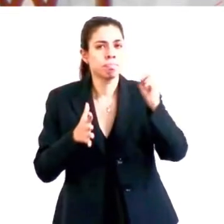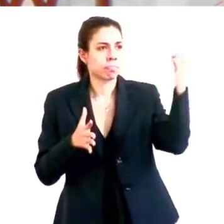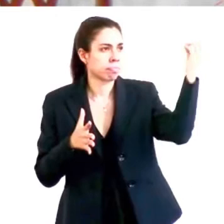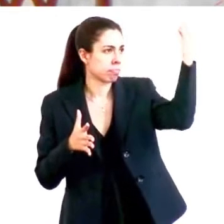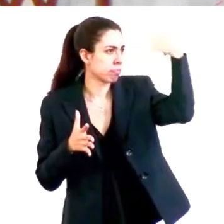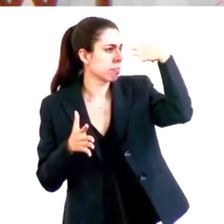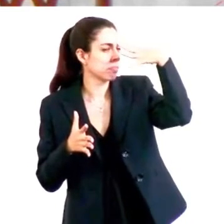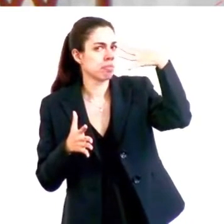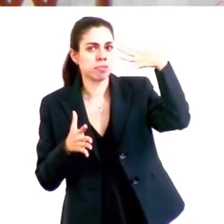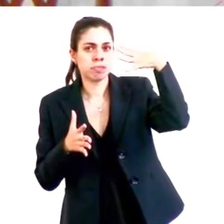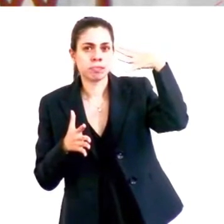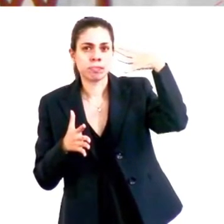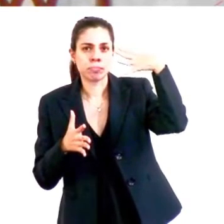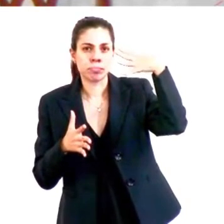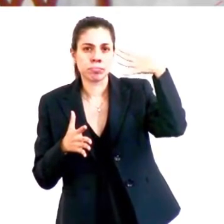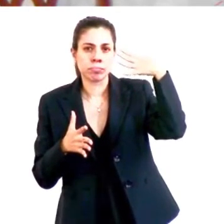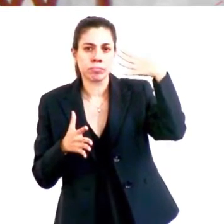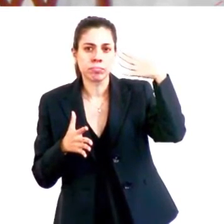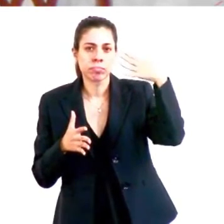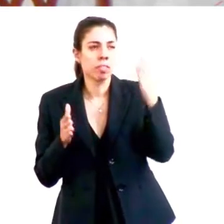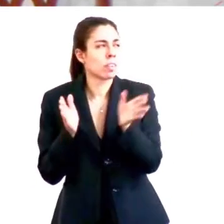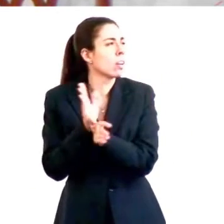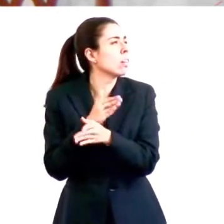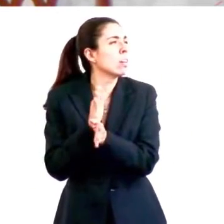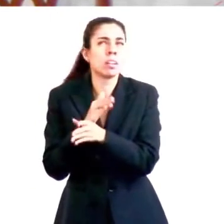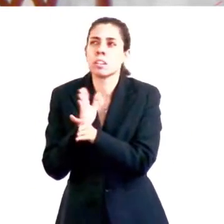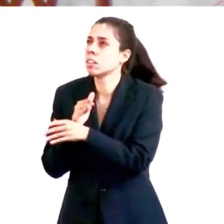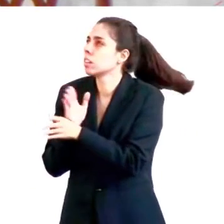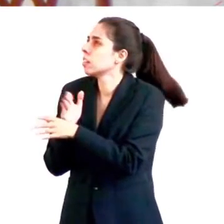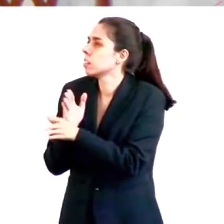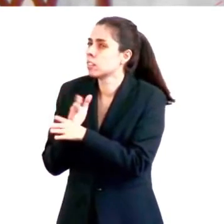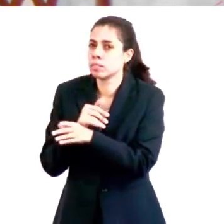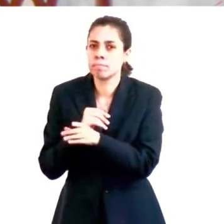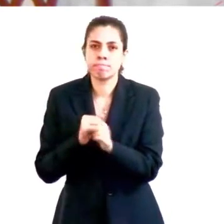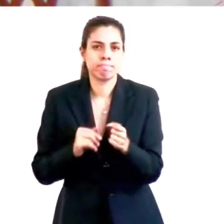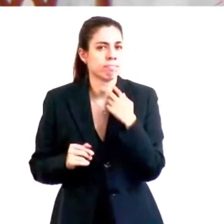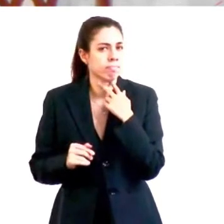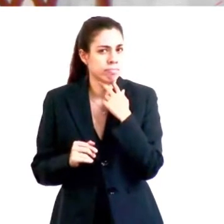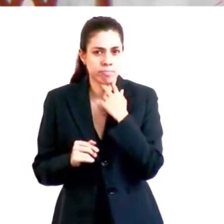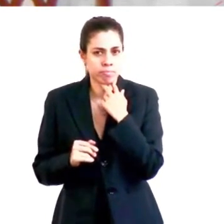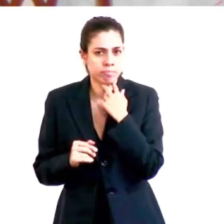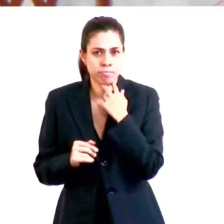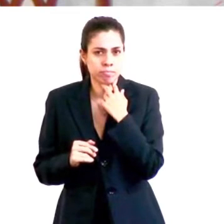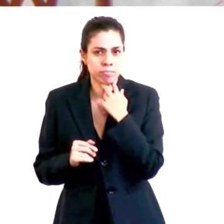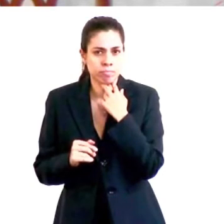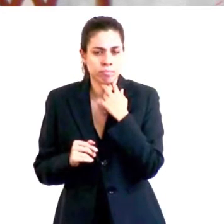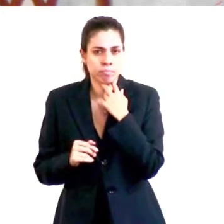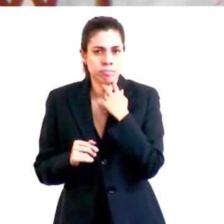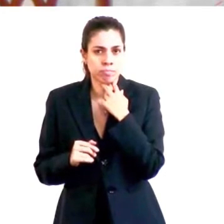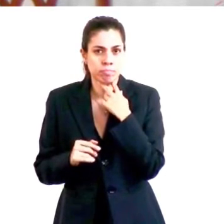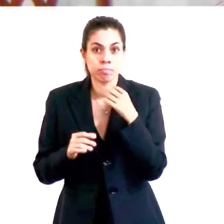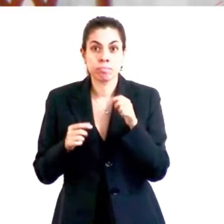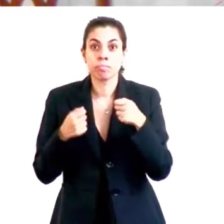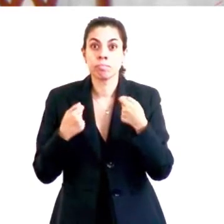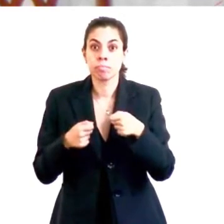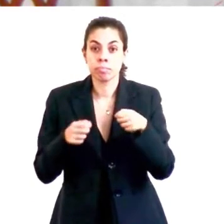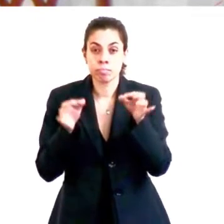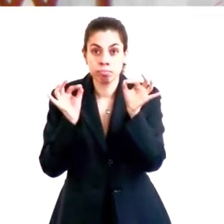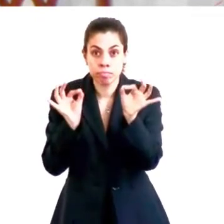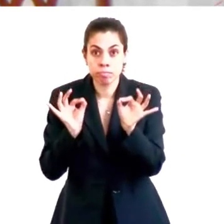perde em sua identidade, naquilo que você é e do modo como você deve